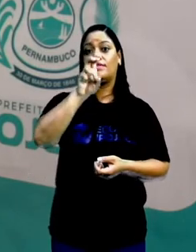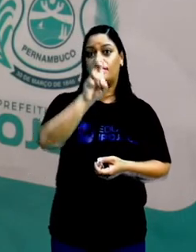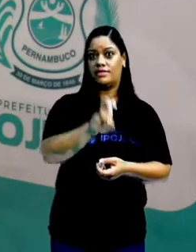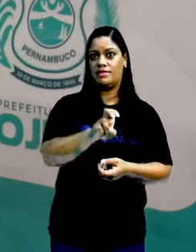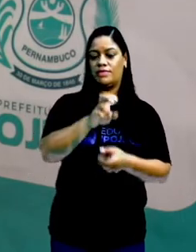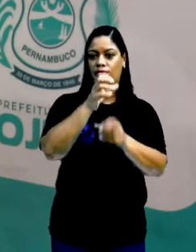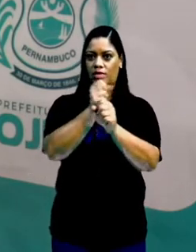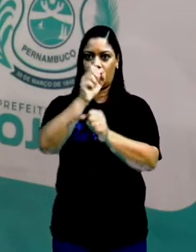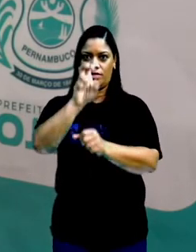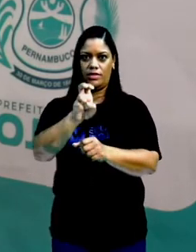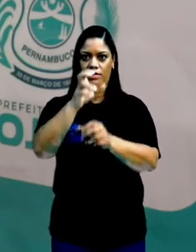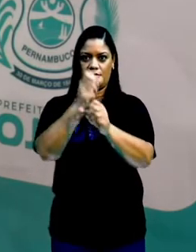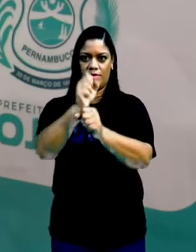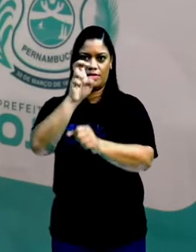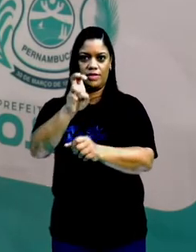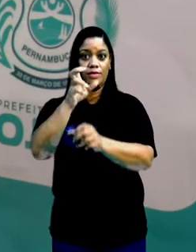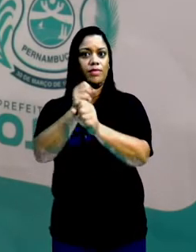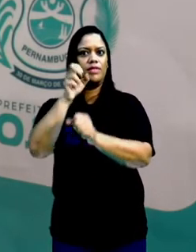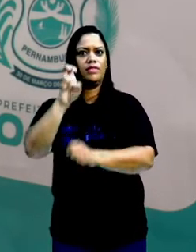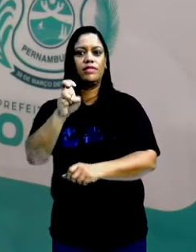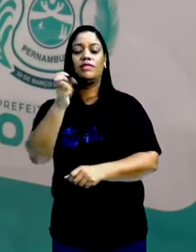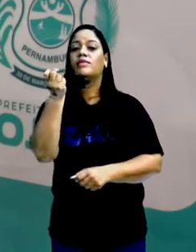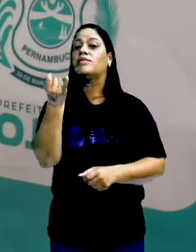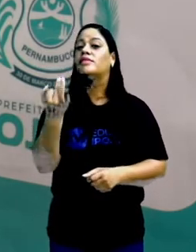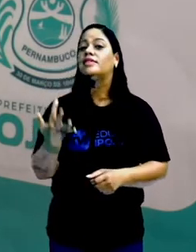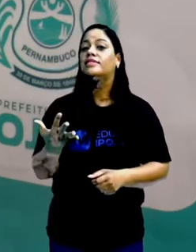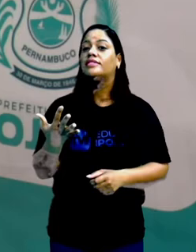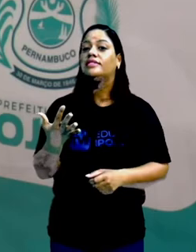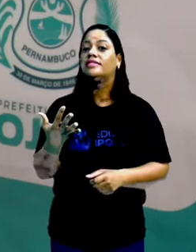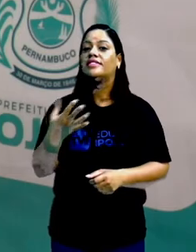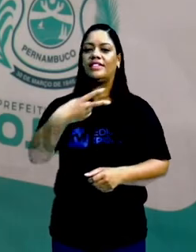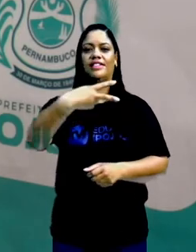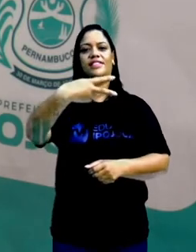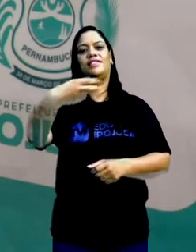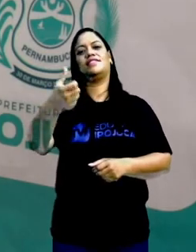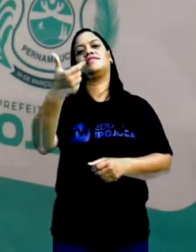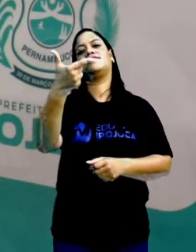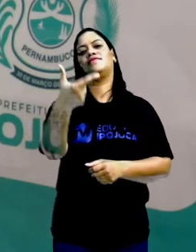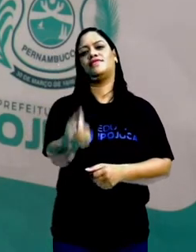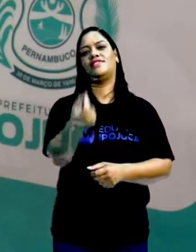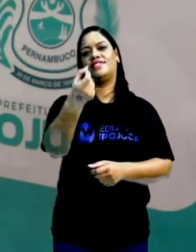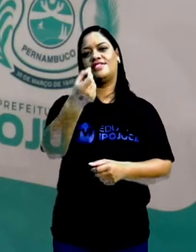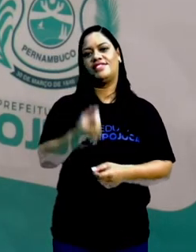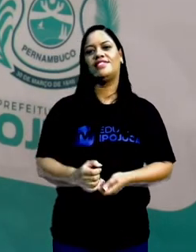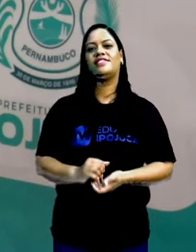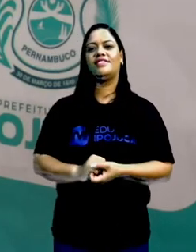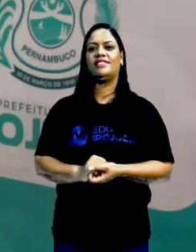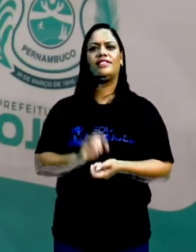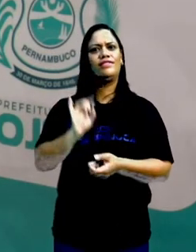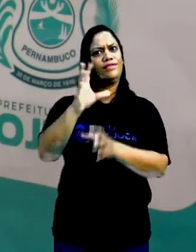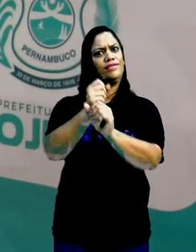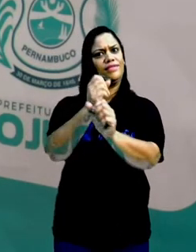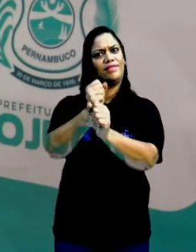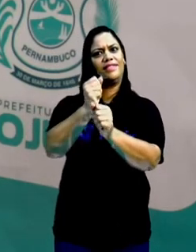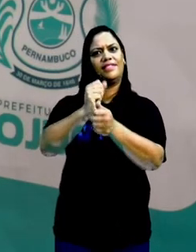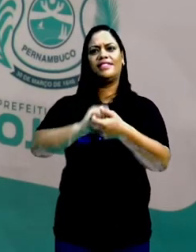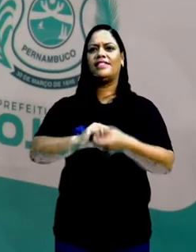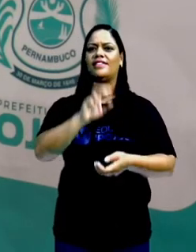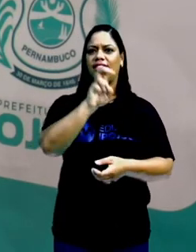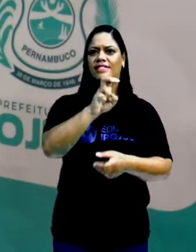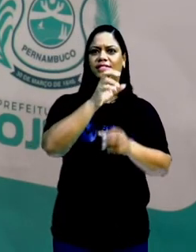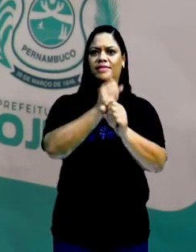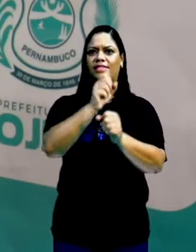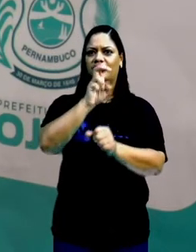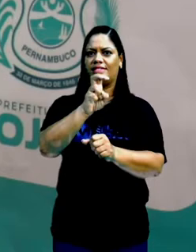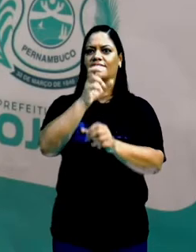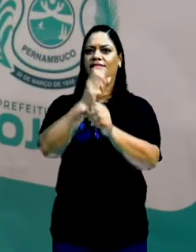5 mais 5 mais 5 e mais 5 é igual a 20. É só somar, né? 5 mais 5